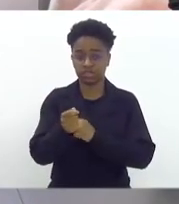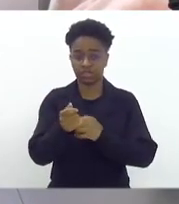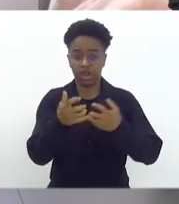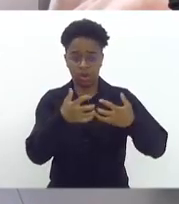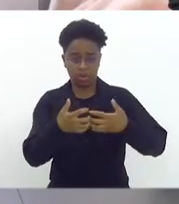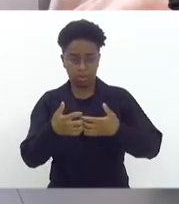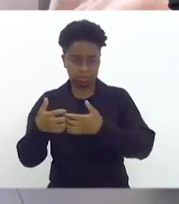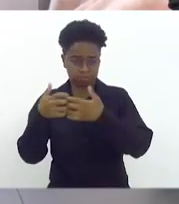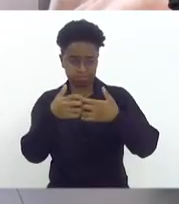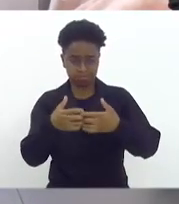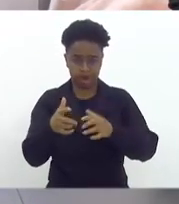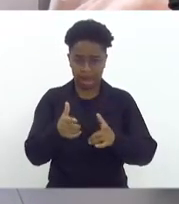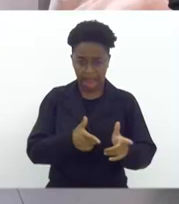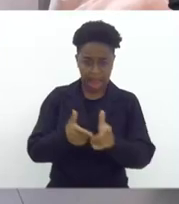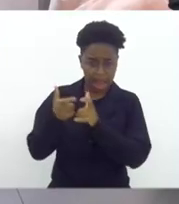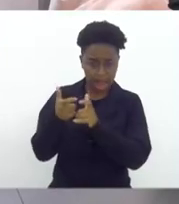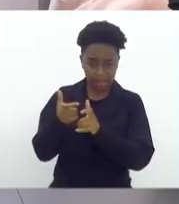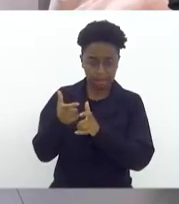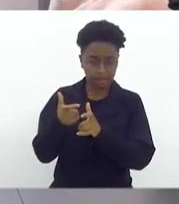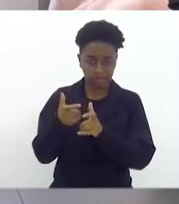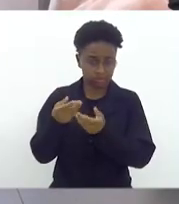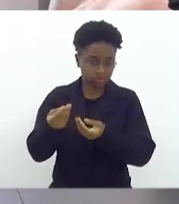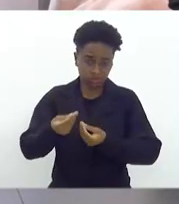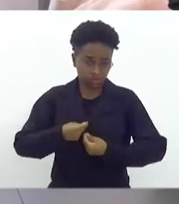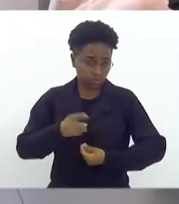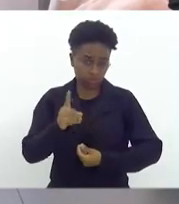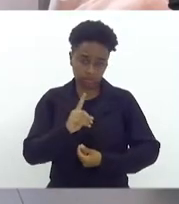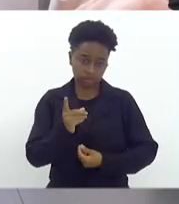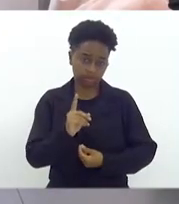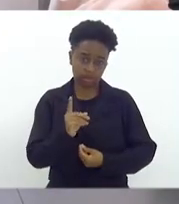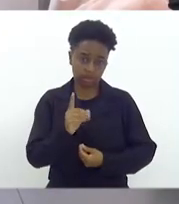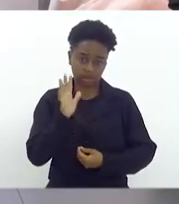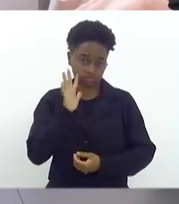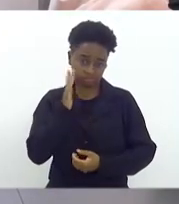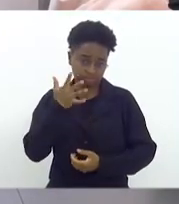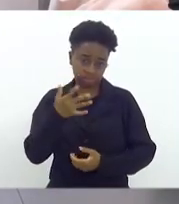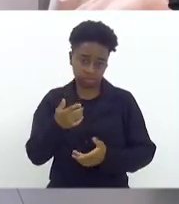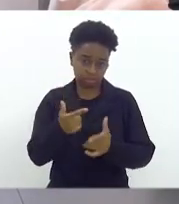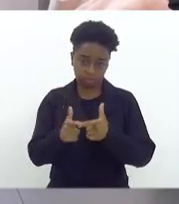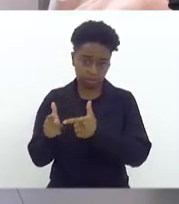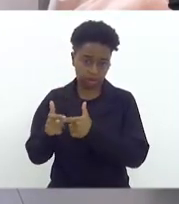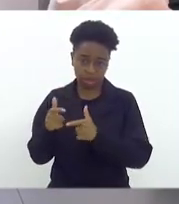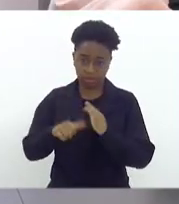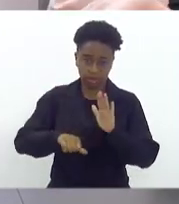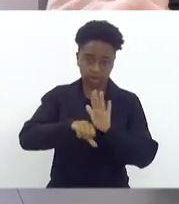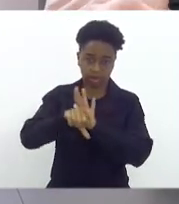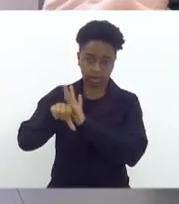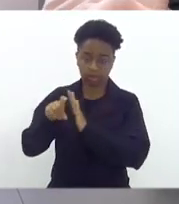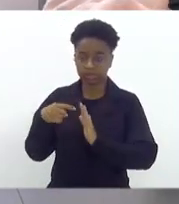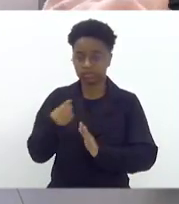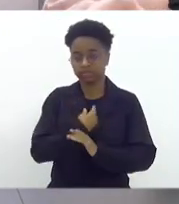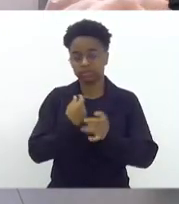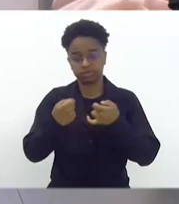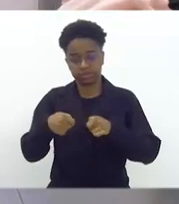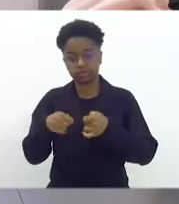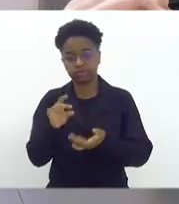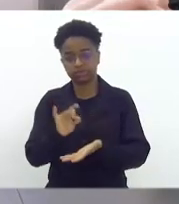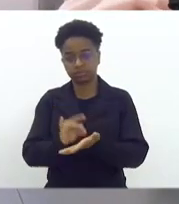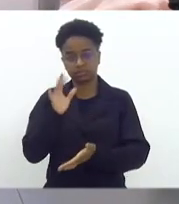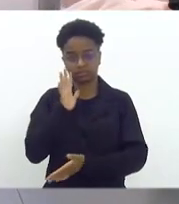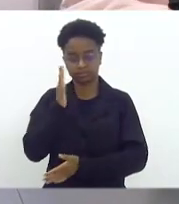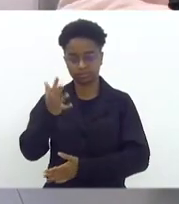mais armas não traz para a gente necessariamente a resolução dos crimes que a gente precisa que sejam